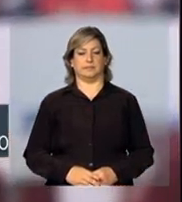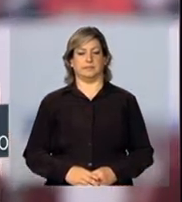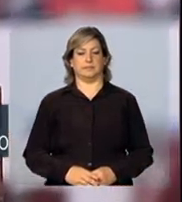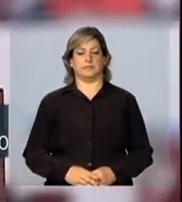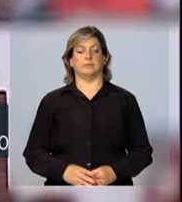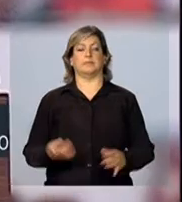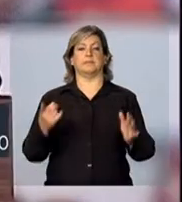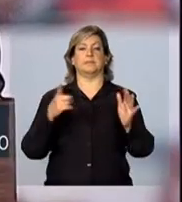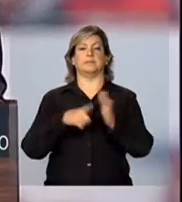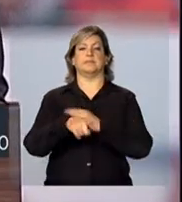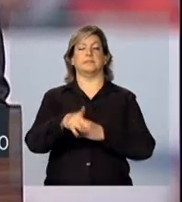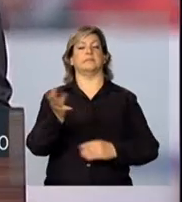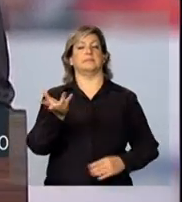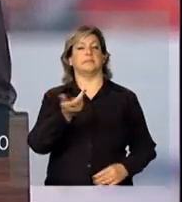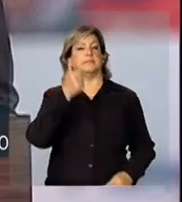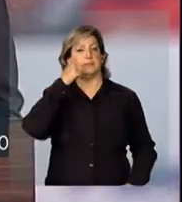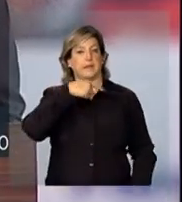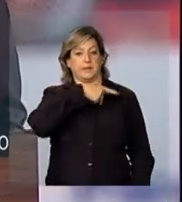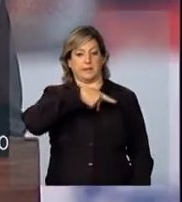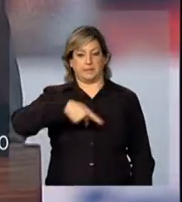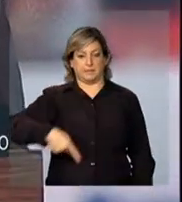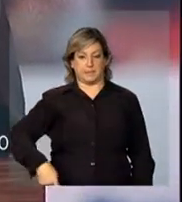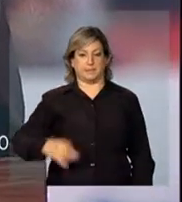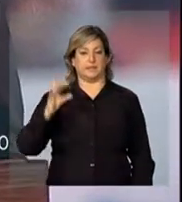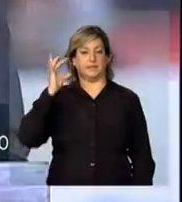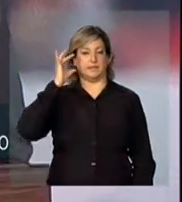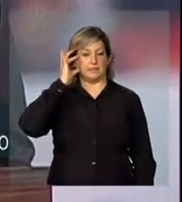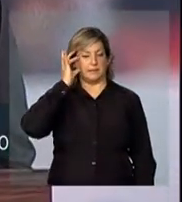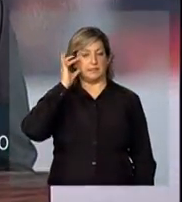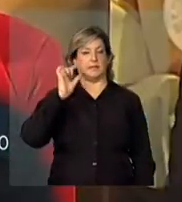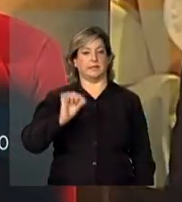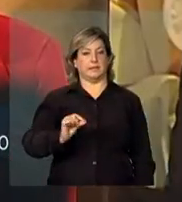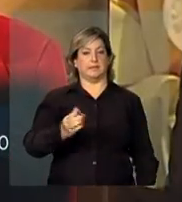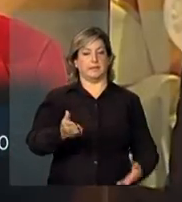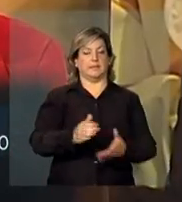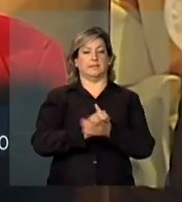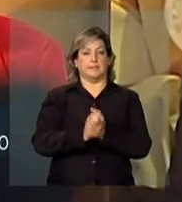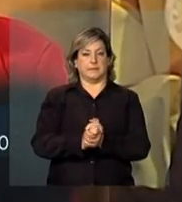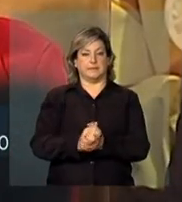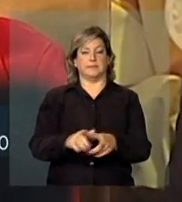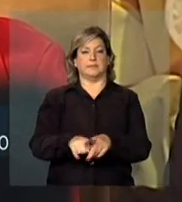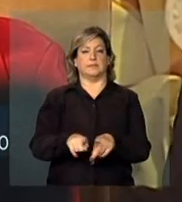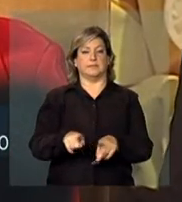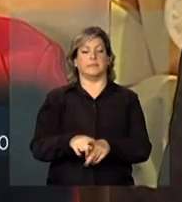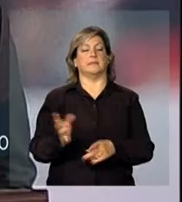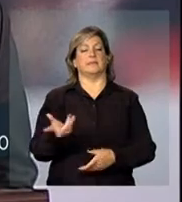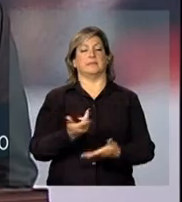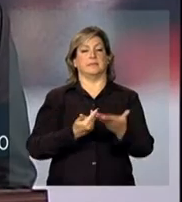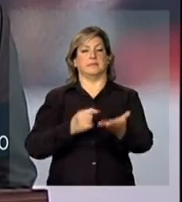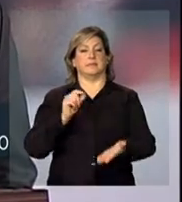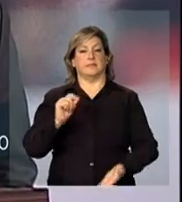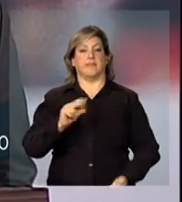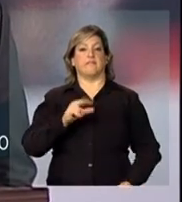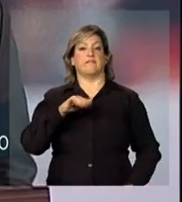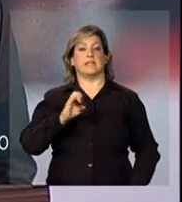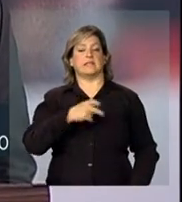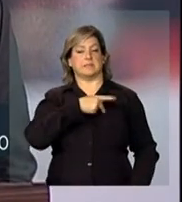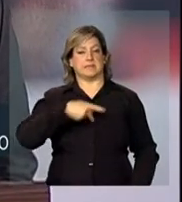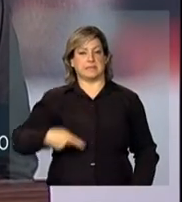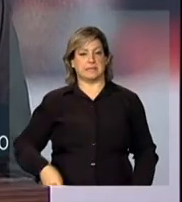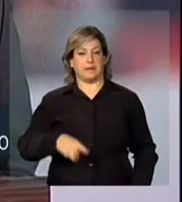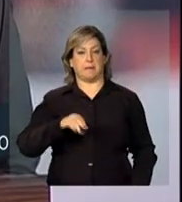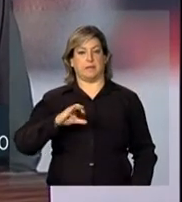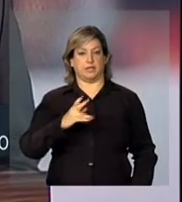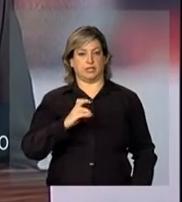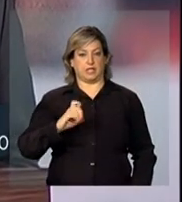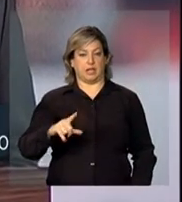a excelentíssima Presidenta da República Dilma Rousseff seletíssimo vice presidente da república Michel